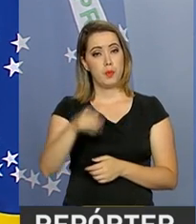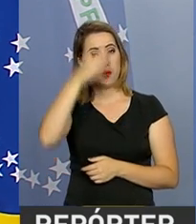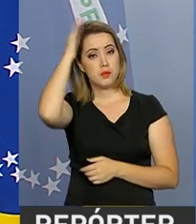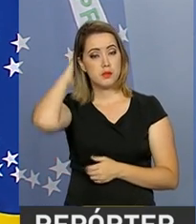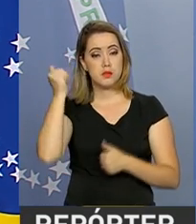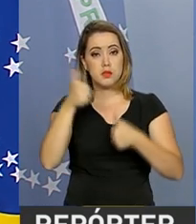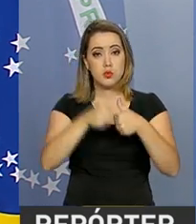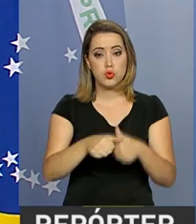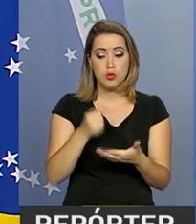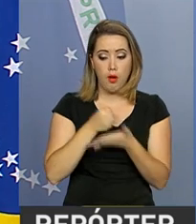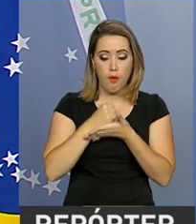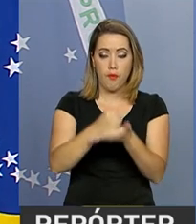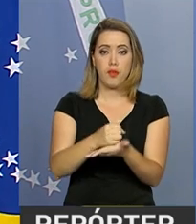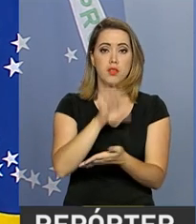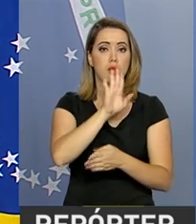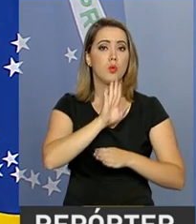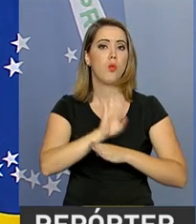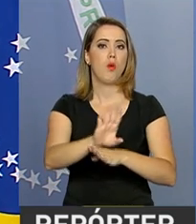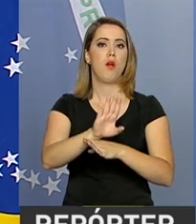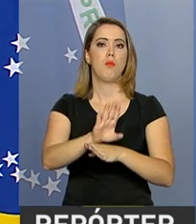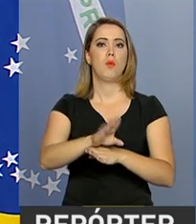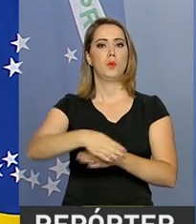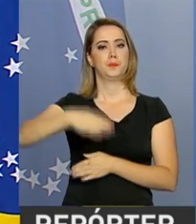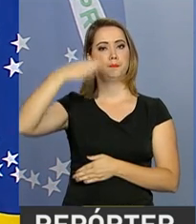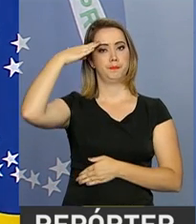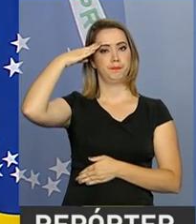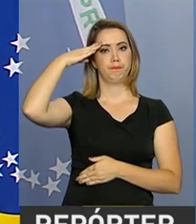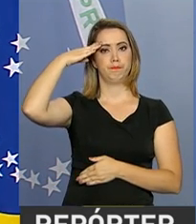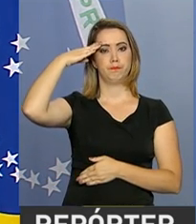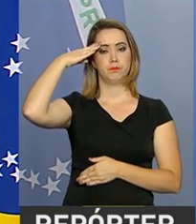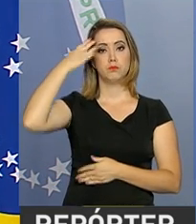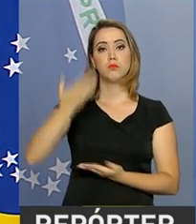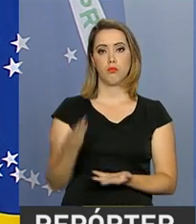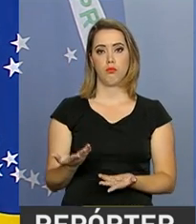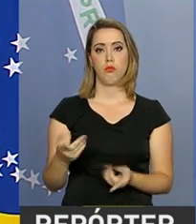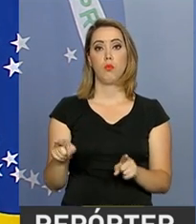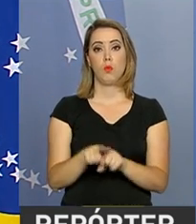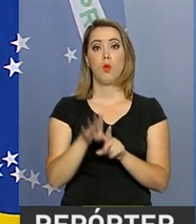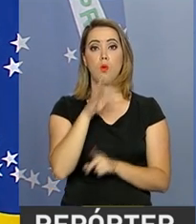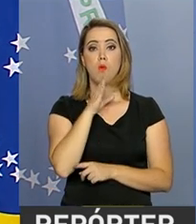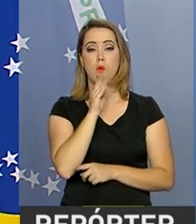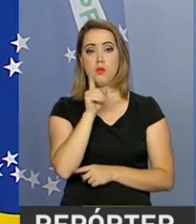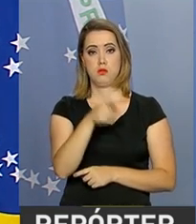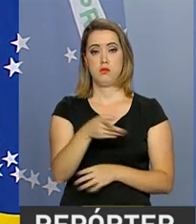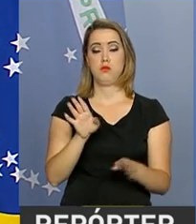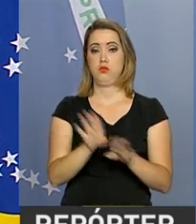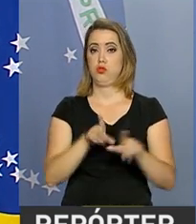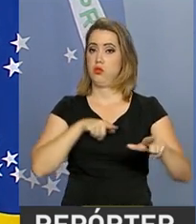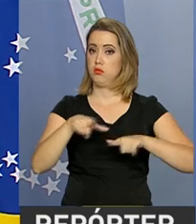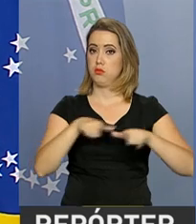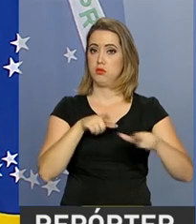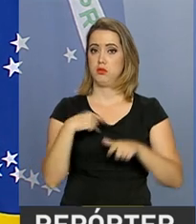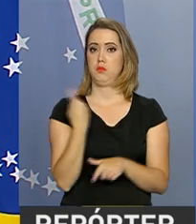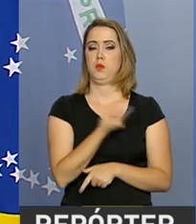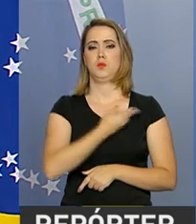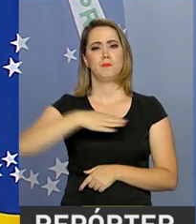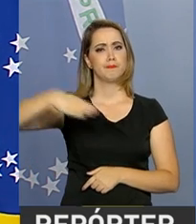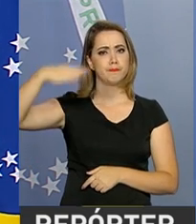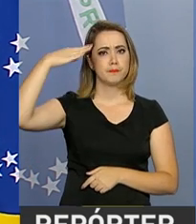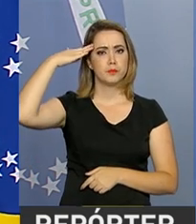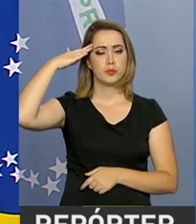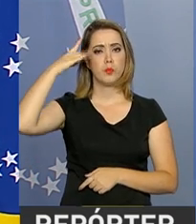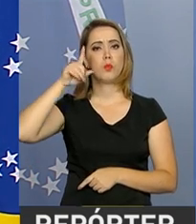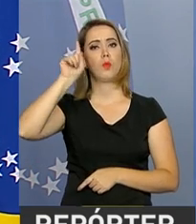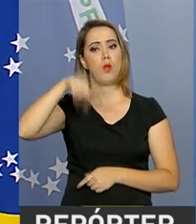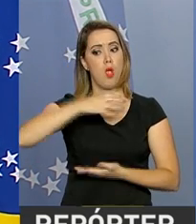estaduais o apoio das Forças Armadas a reconhecida capacidade operacional de nossos militares